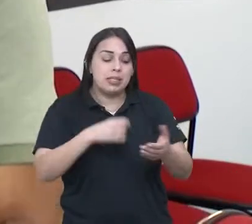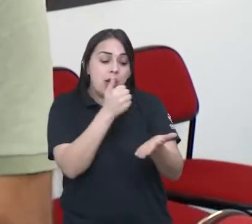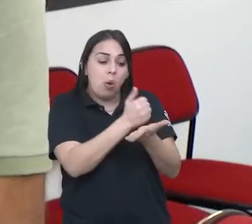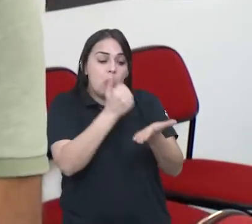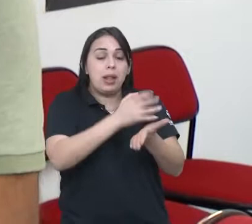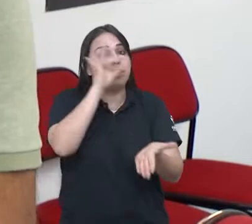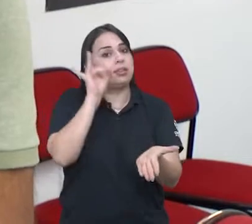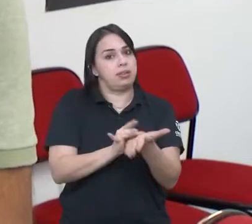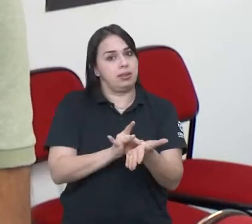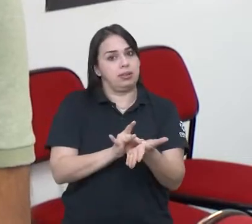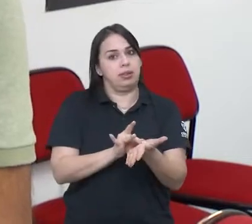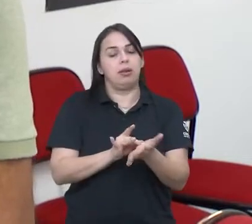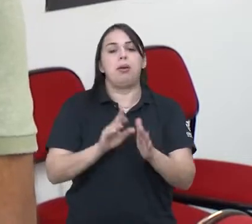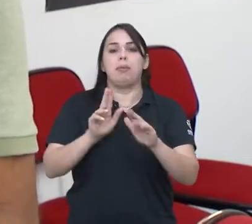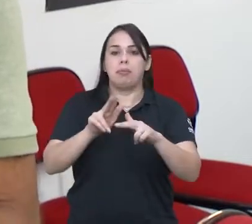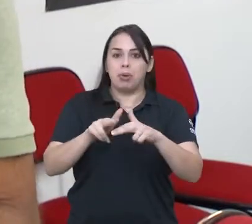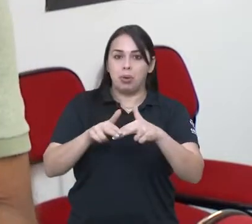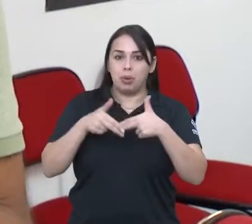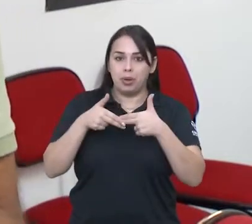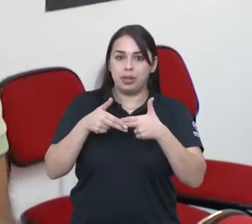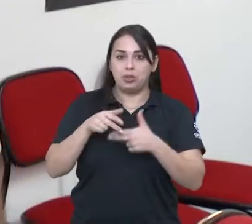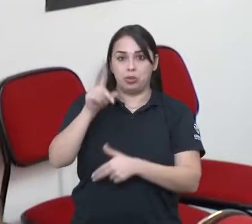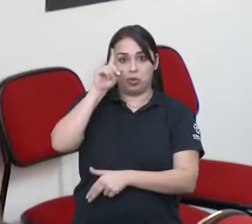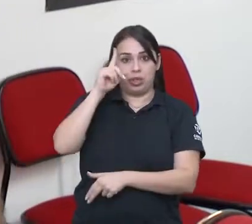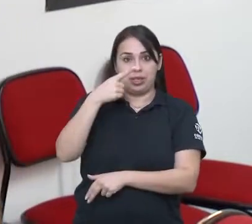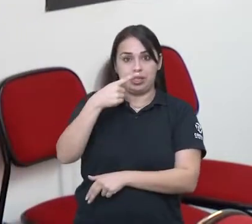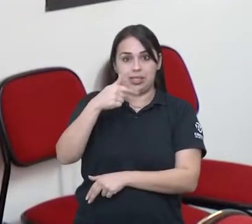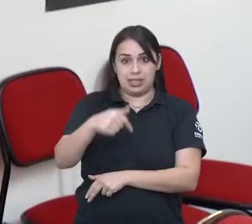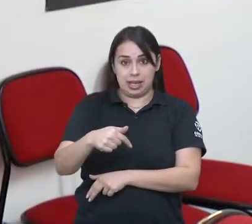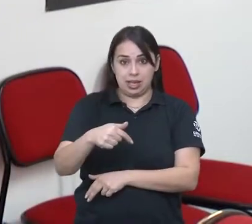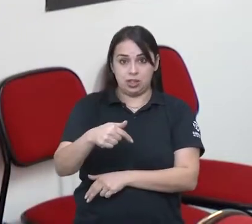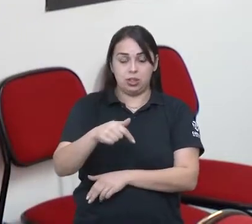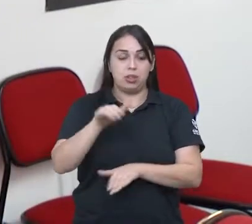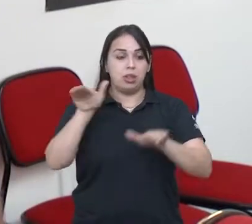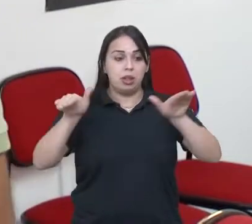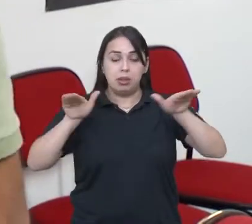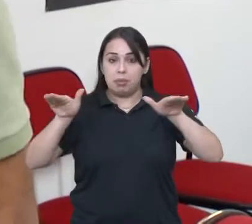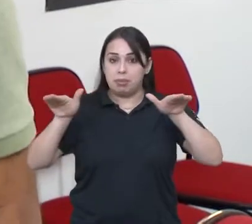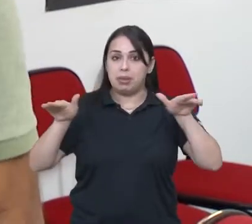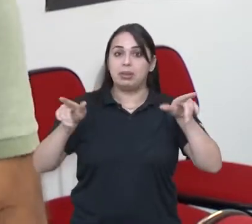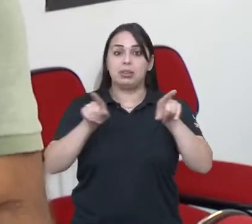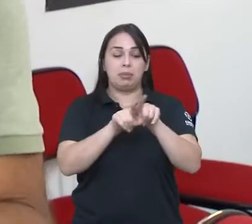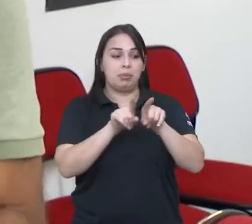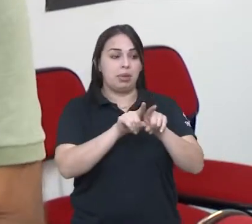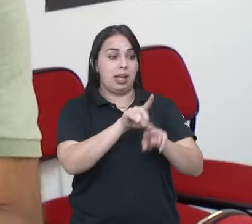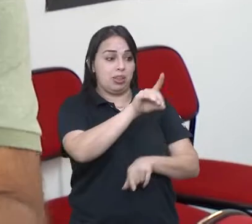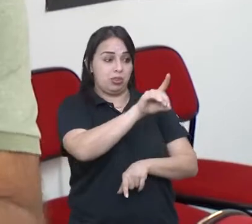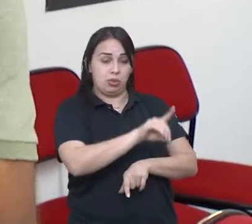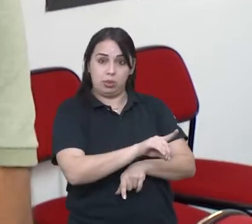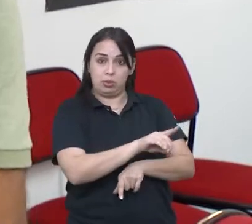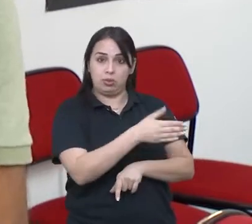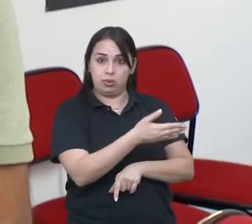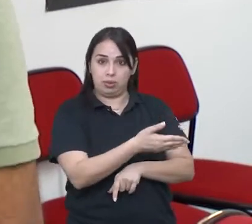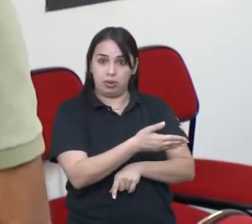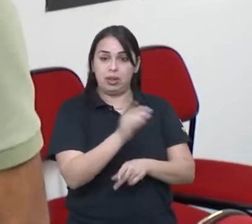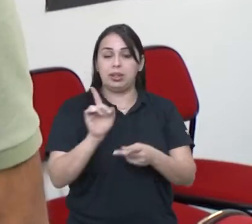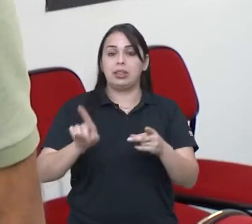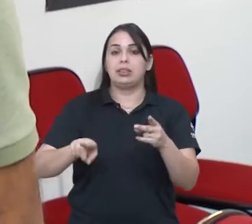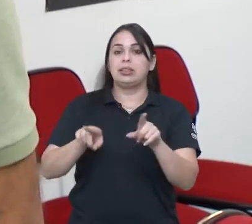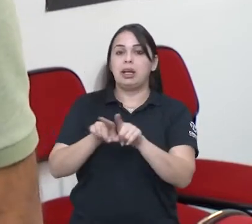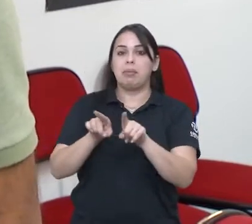o cumprimento do contrato. Portanto, nós estamos convocando para o dia 17 a diretora do